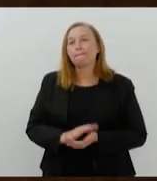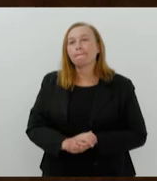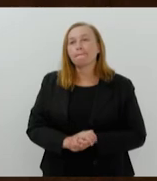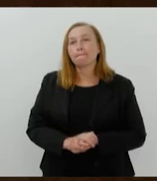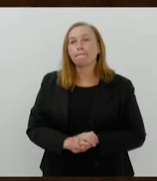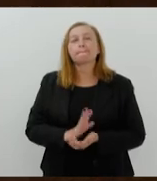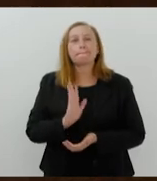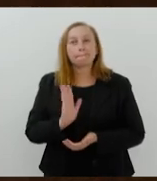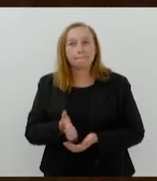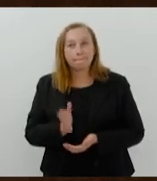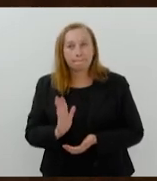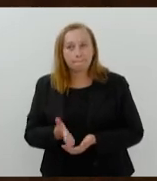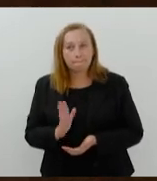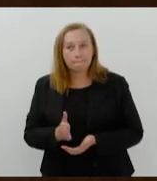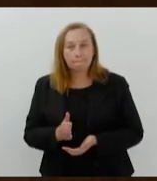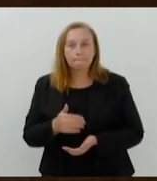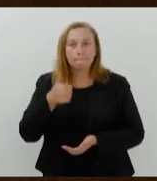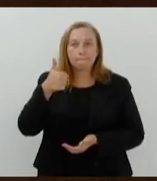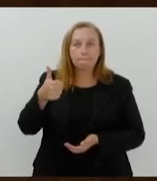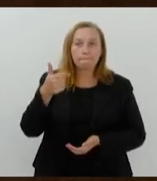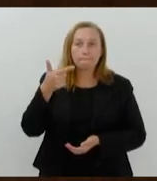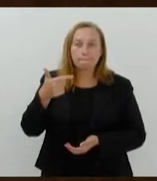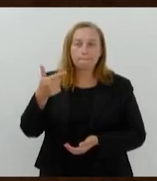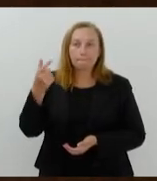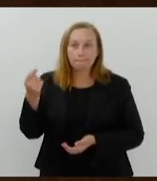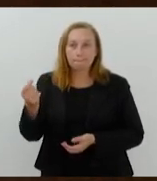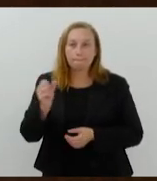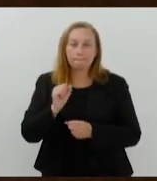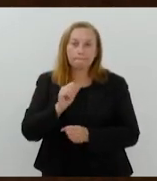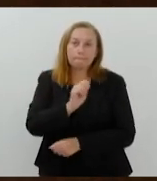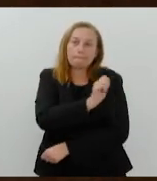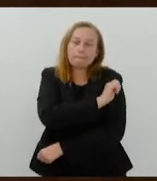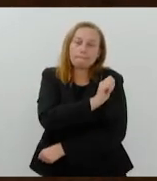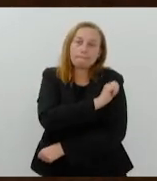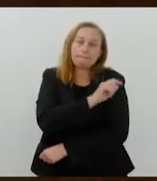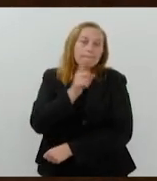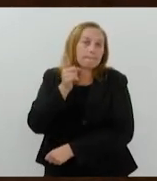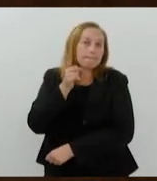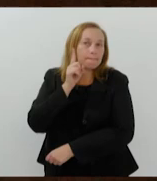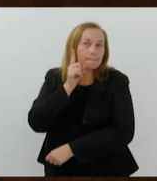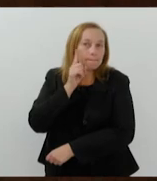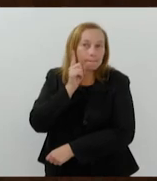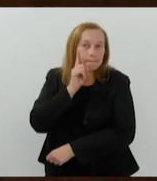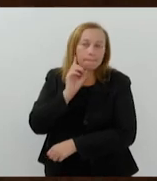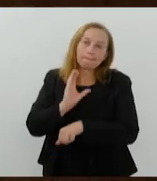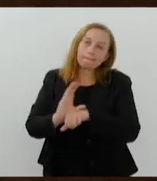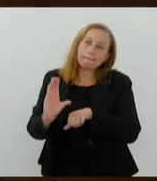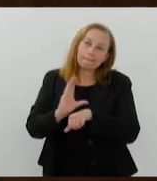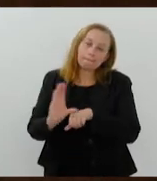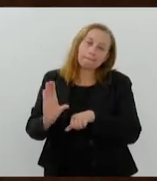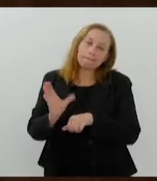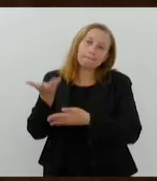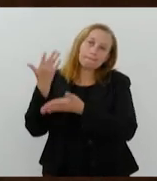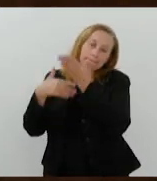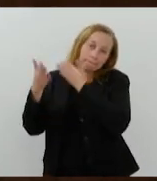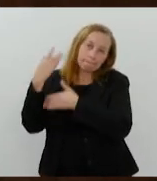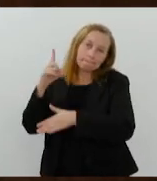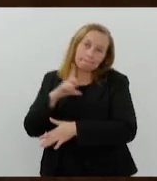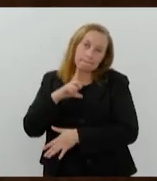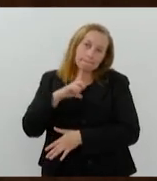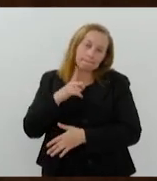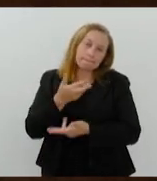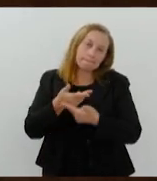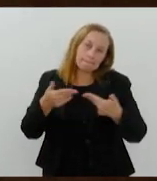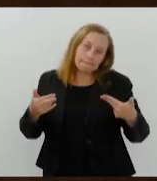já atendeu em torno de 120 alunos, né, diariamente, com os cursos que tinha. E havia